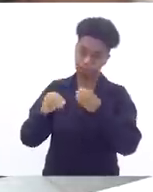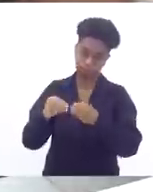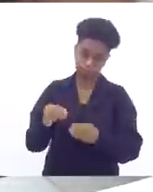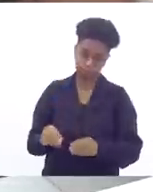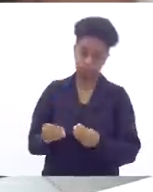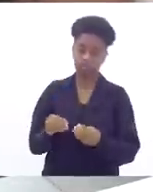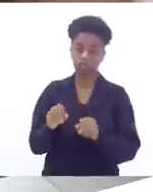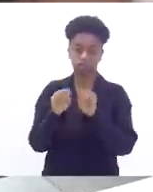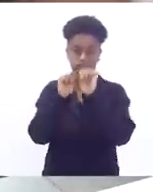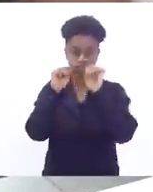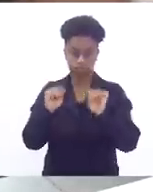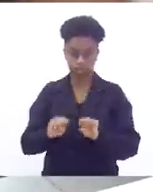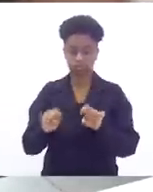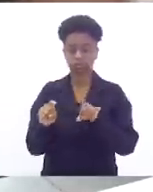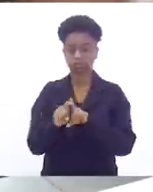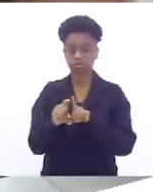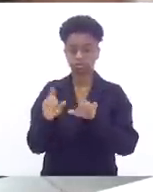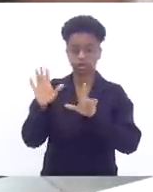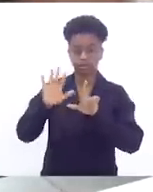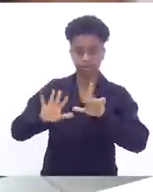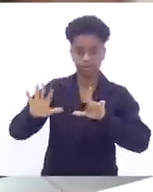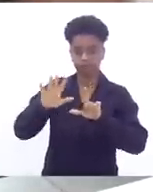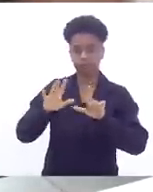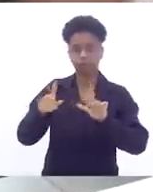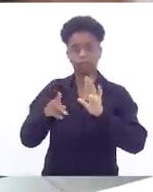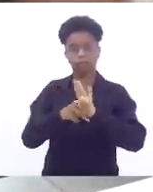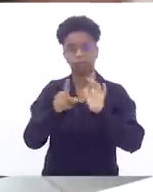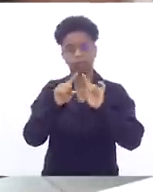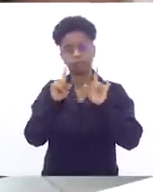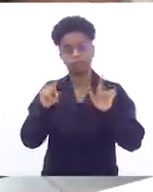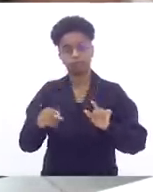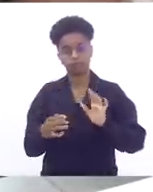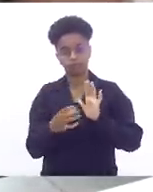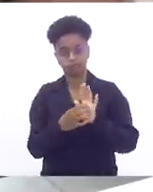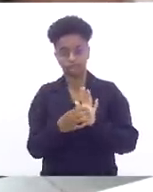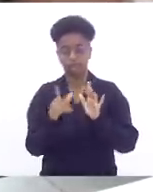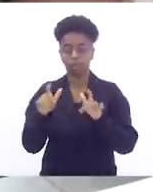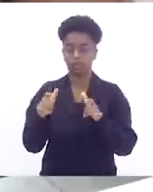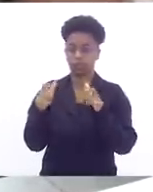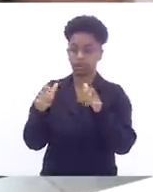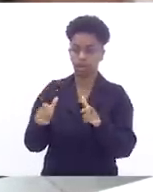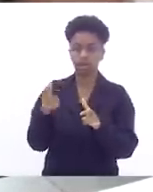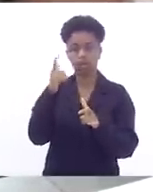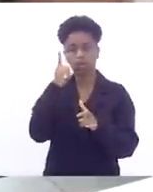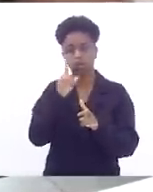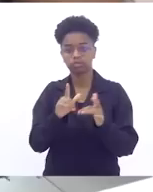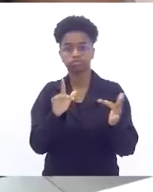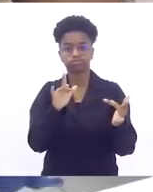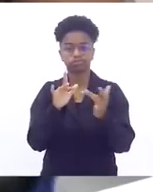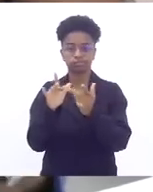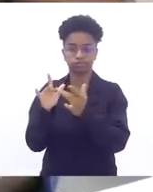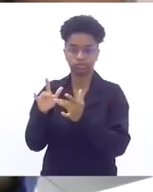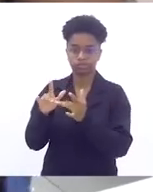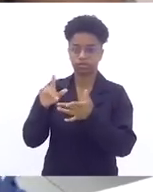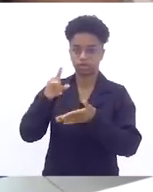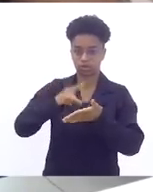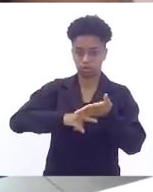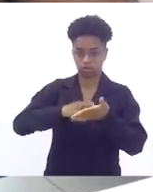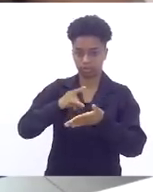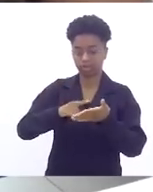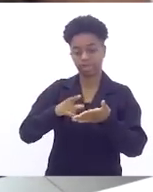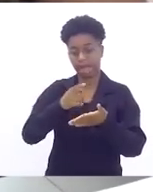o sistemas e o portal do servidor que é onde eles acessam o contracheque está subindo então